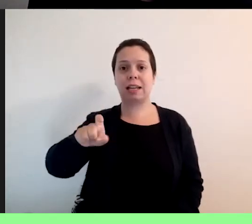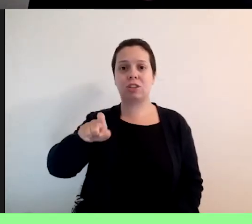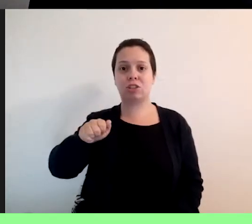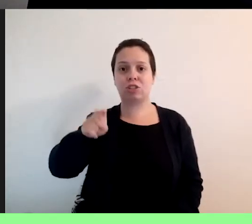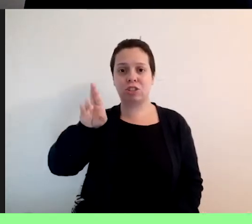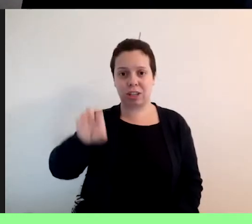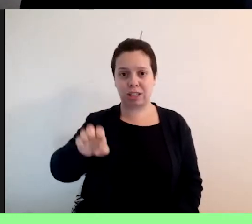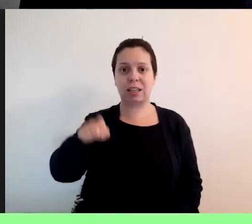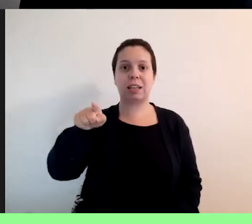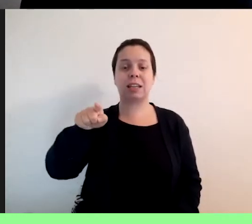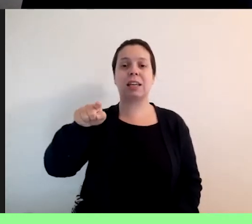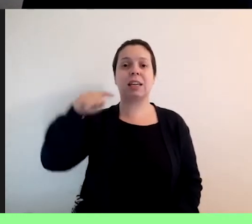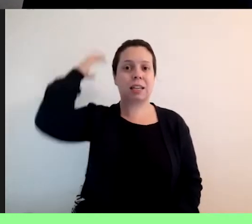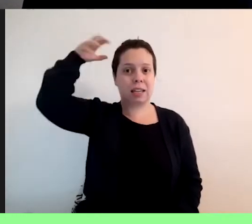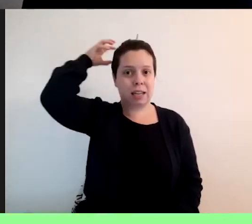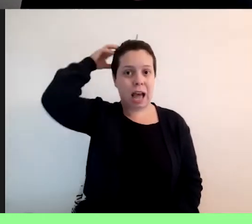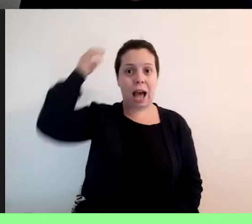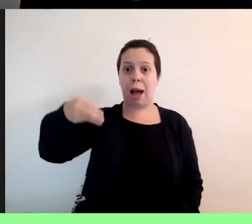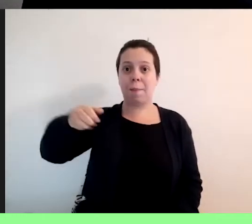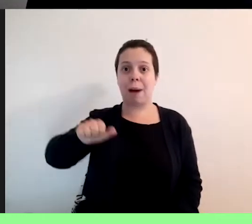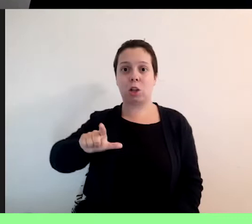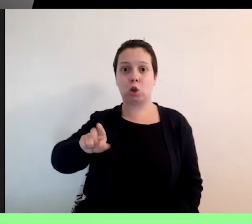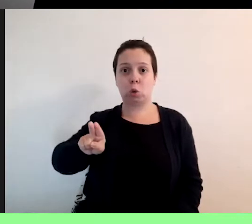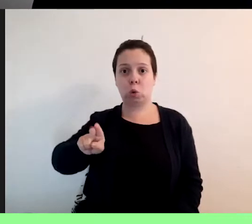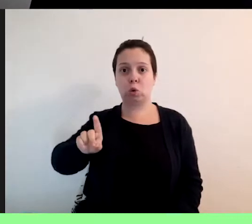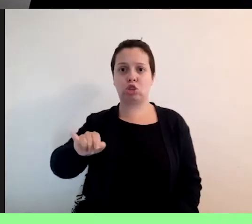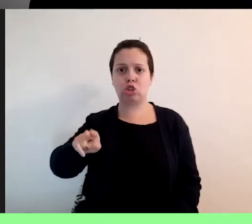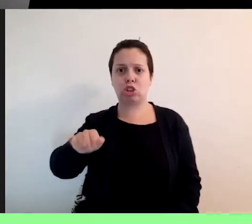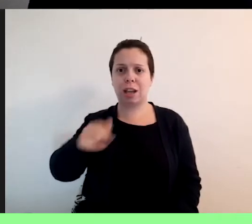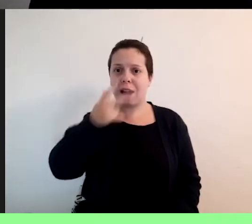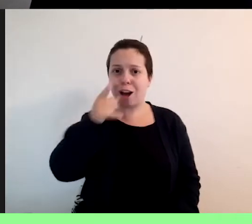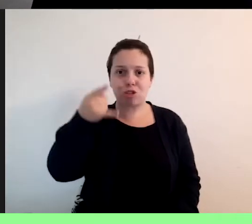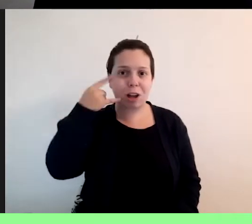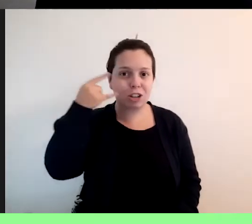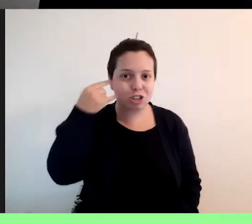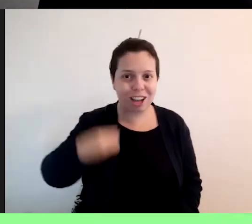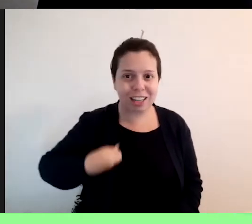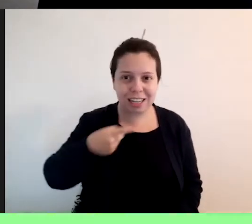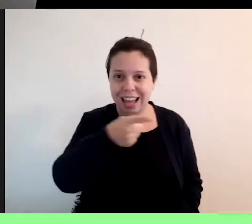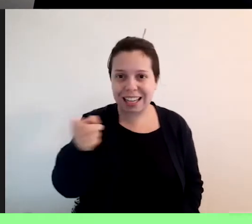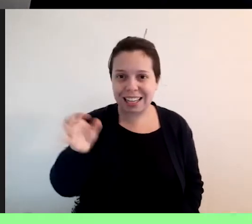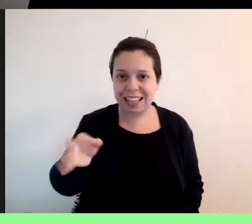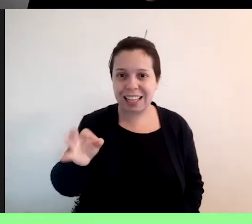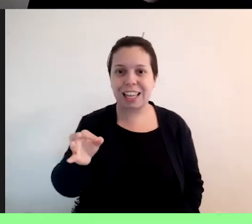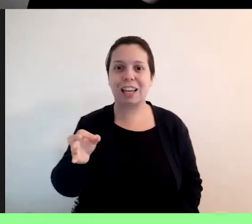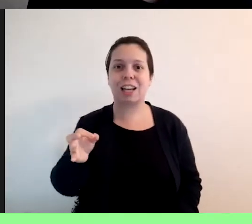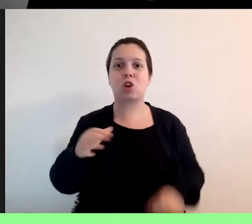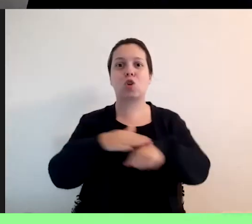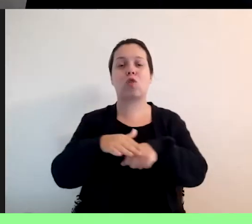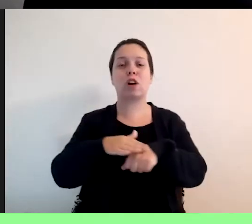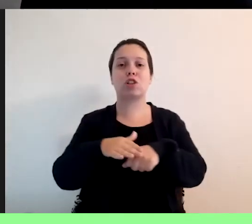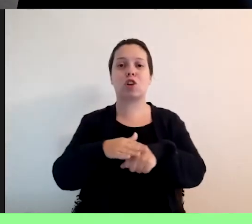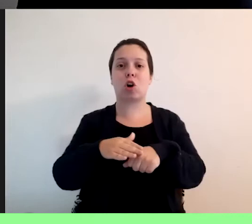Malu Dini. Eu acho que o Alexandre está por aqui assistindo também. Então, a gente falou das interfaces aí